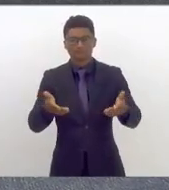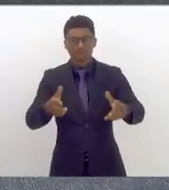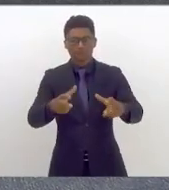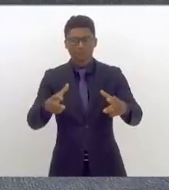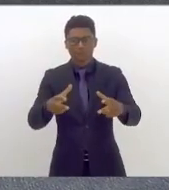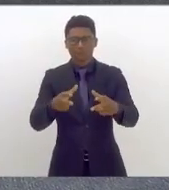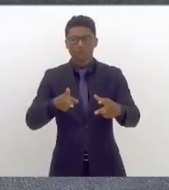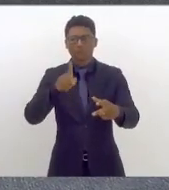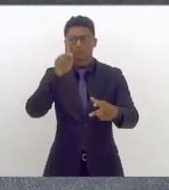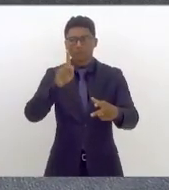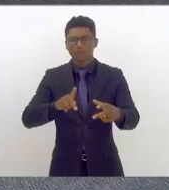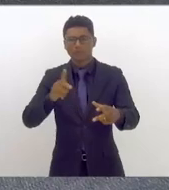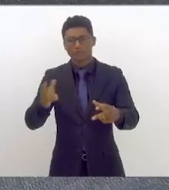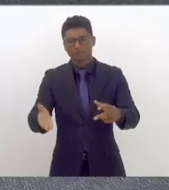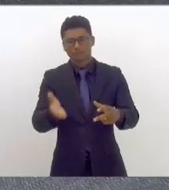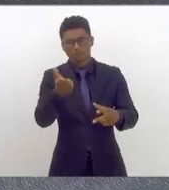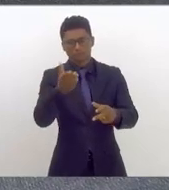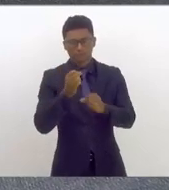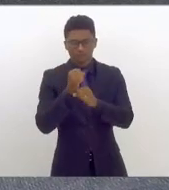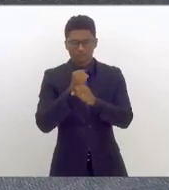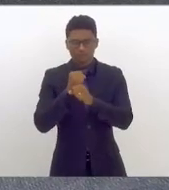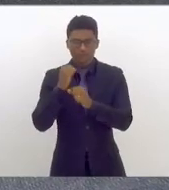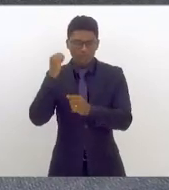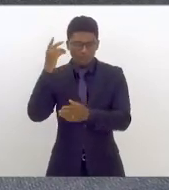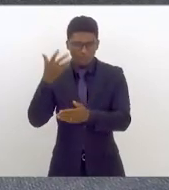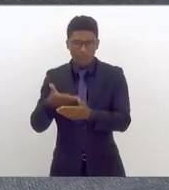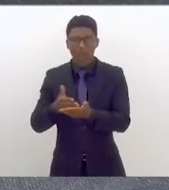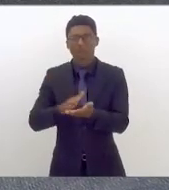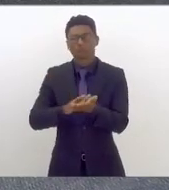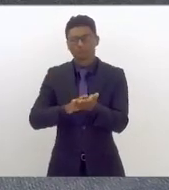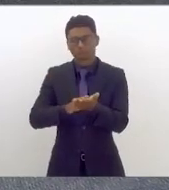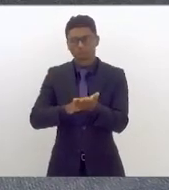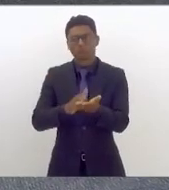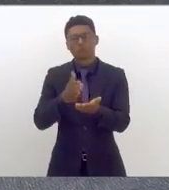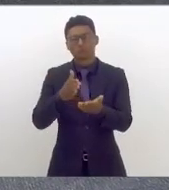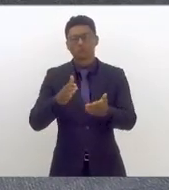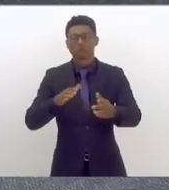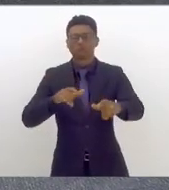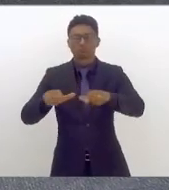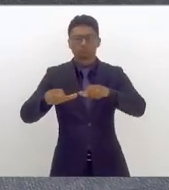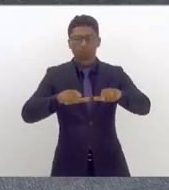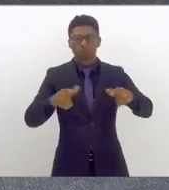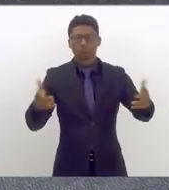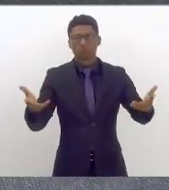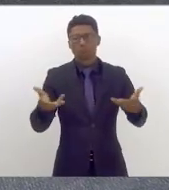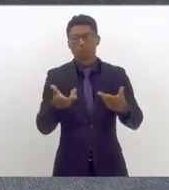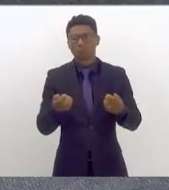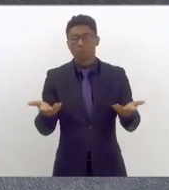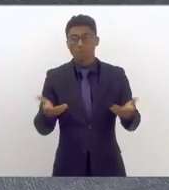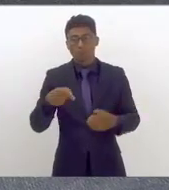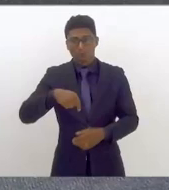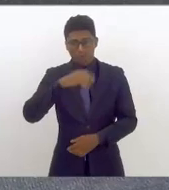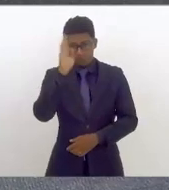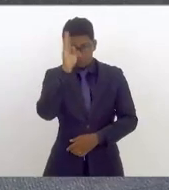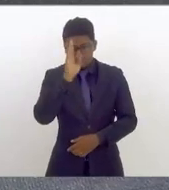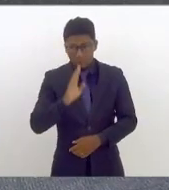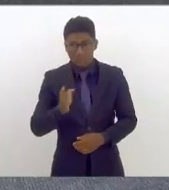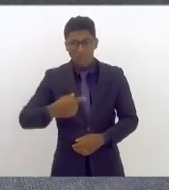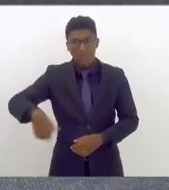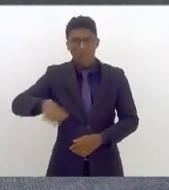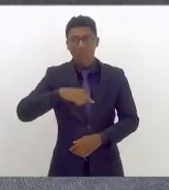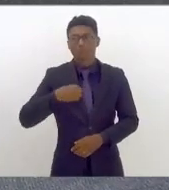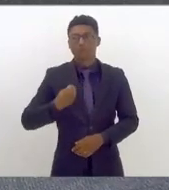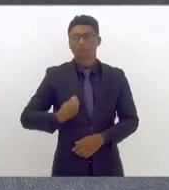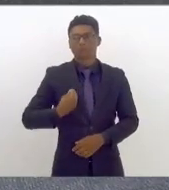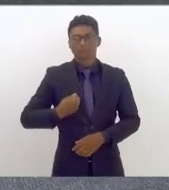forma brilhante por Vossa Excelência nos últimos anos. A gente vive um momento no nosso país onde o